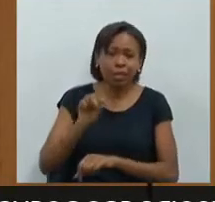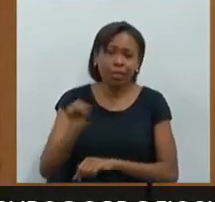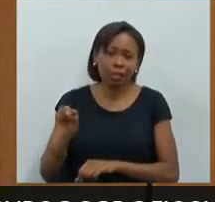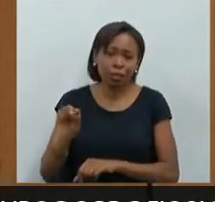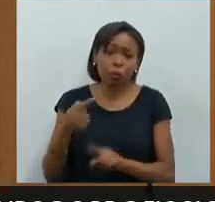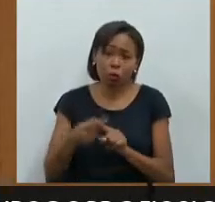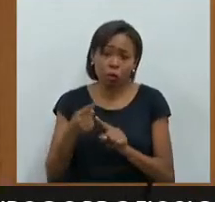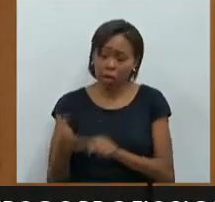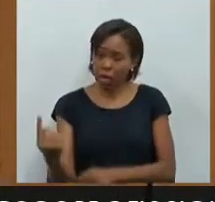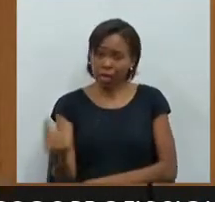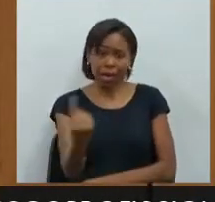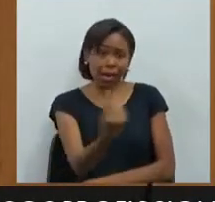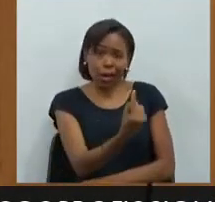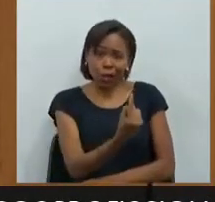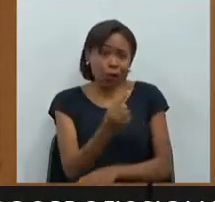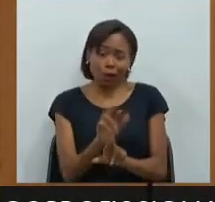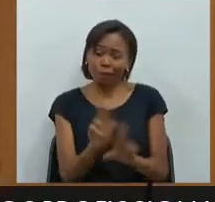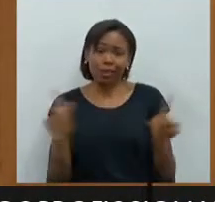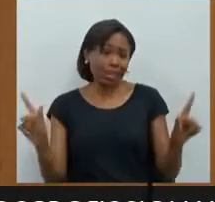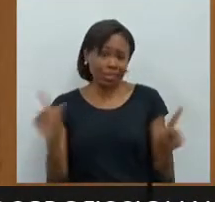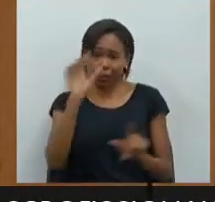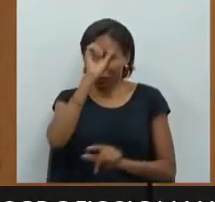igual.